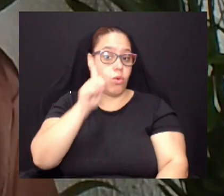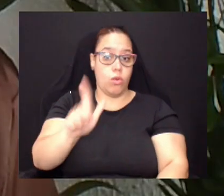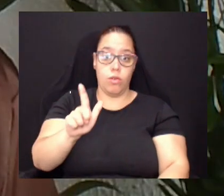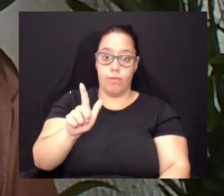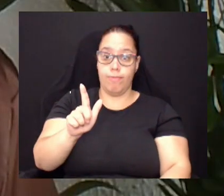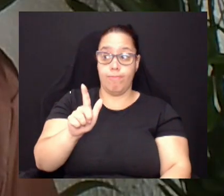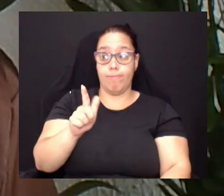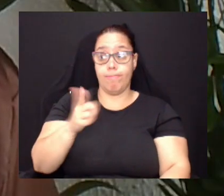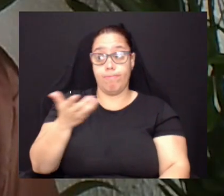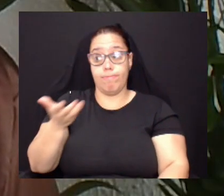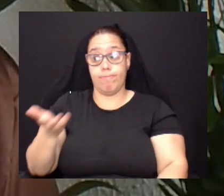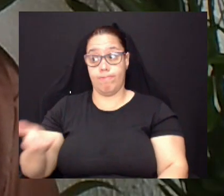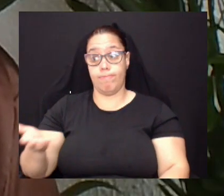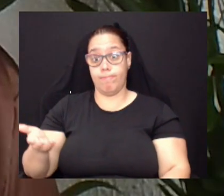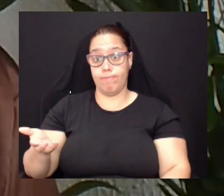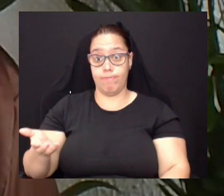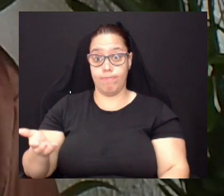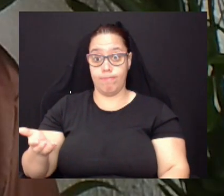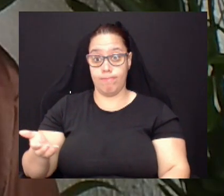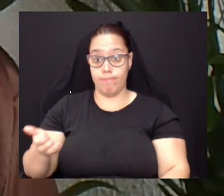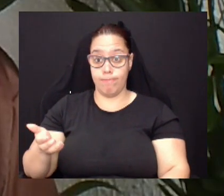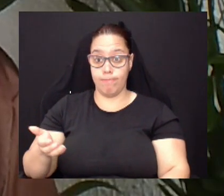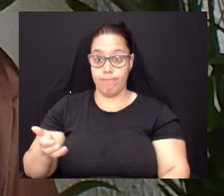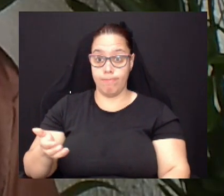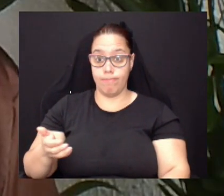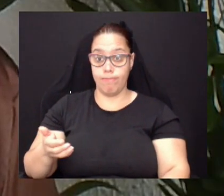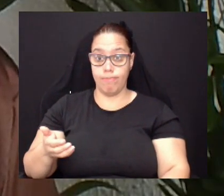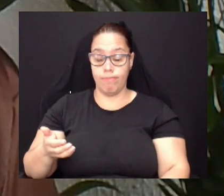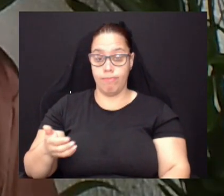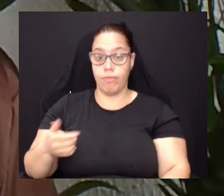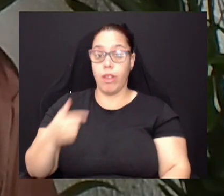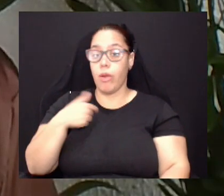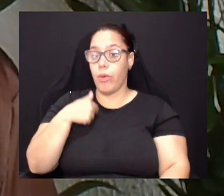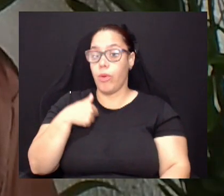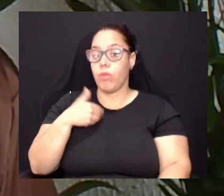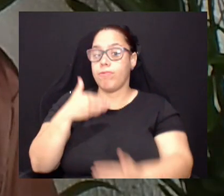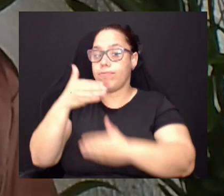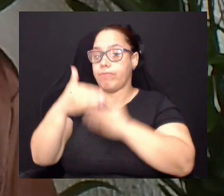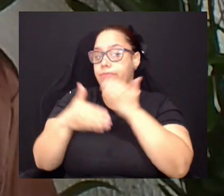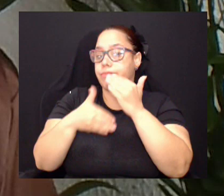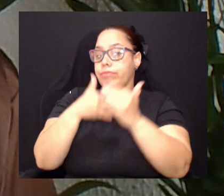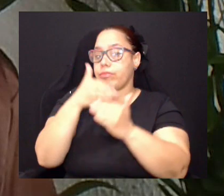Então, quando nesse